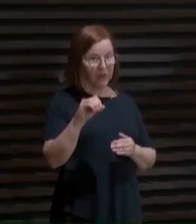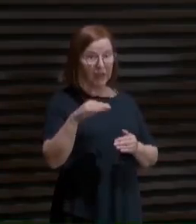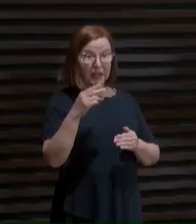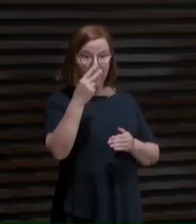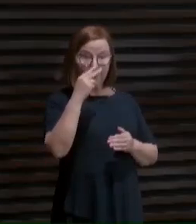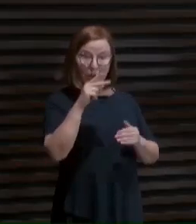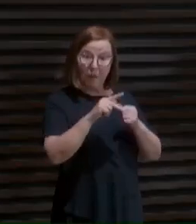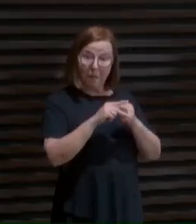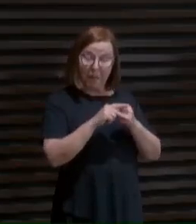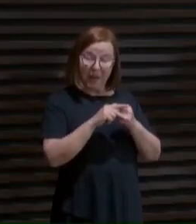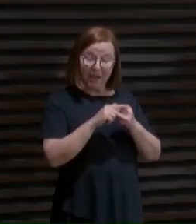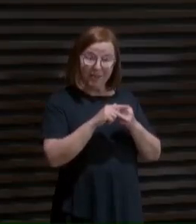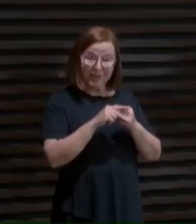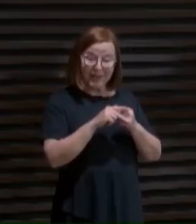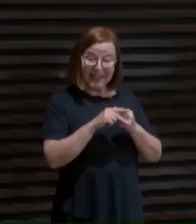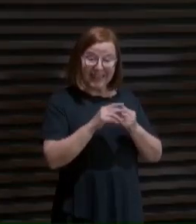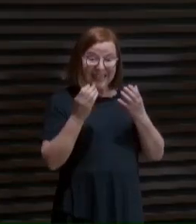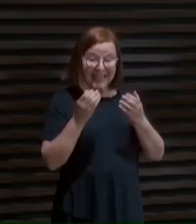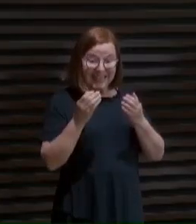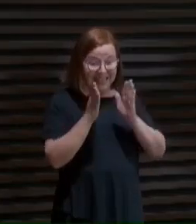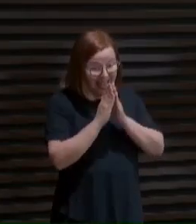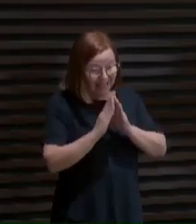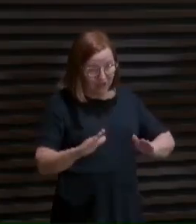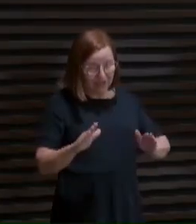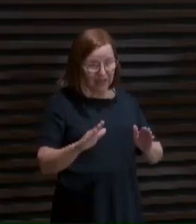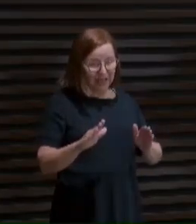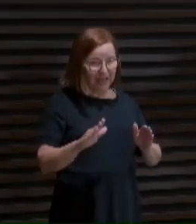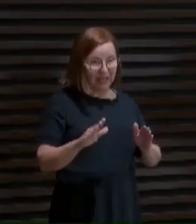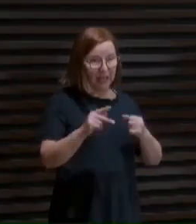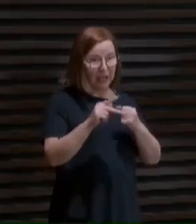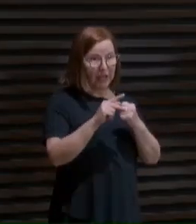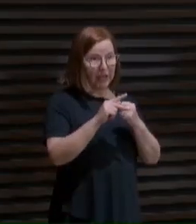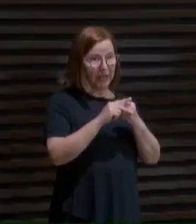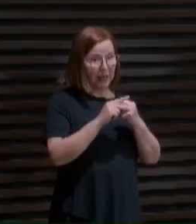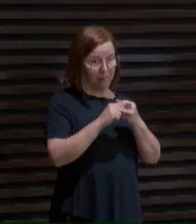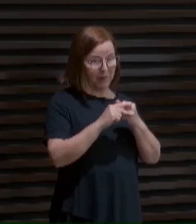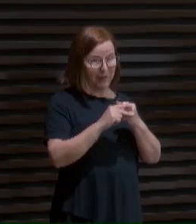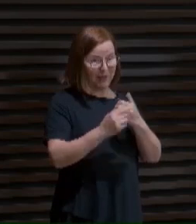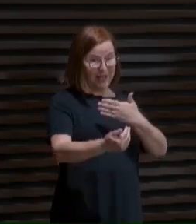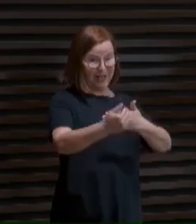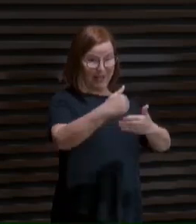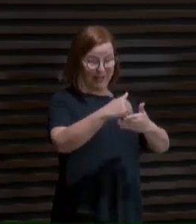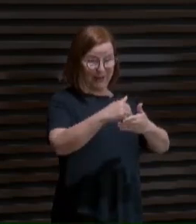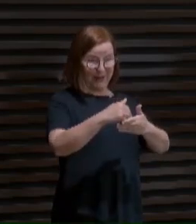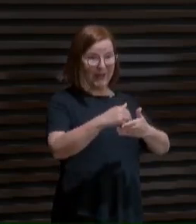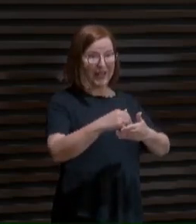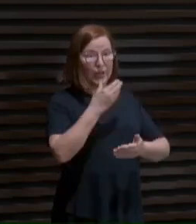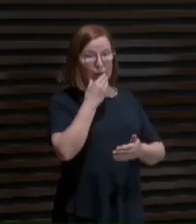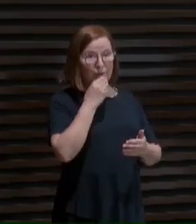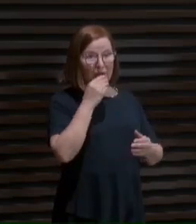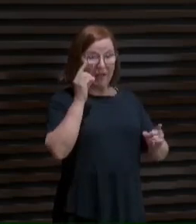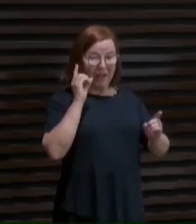adorar. Aconteceu que, indo Pedro a entrar, lhe saiu Cornélio ao encontro e,